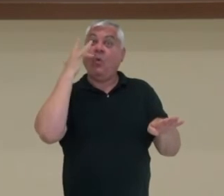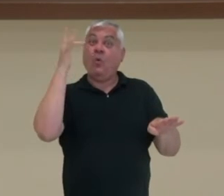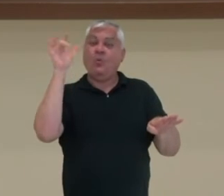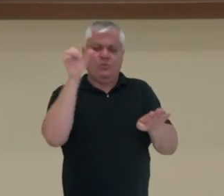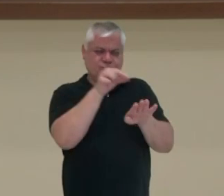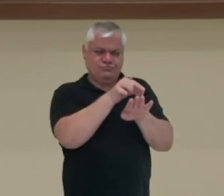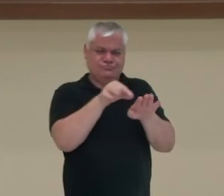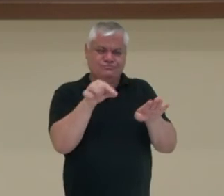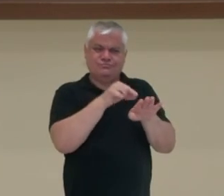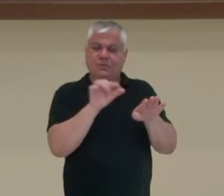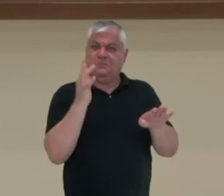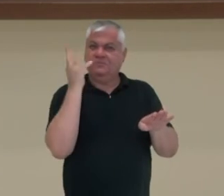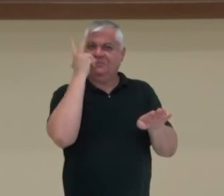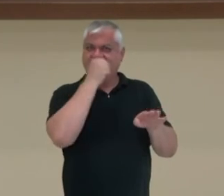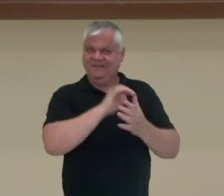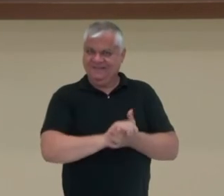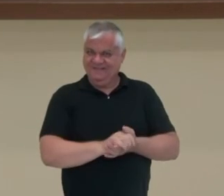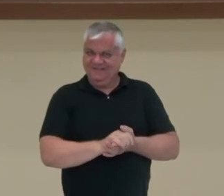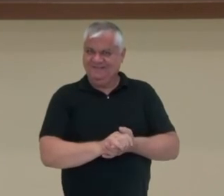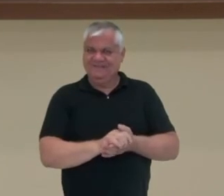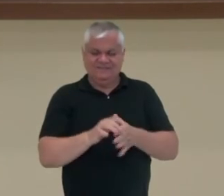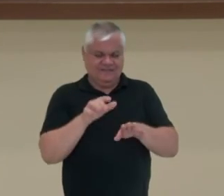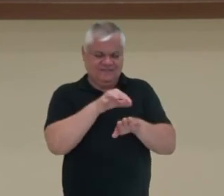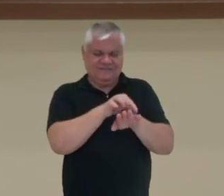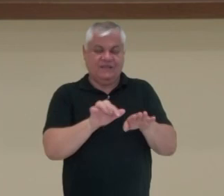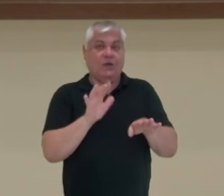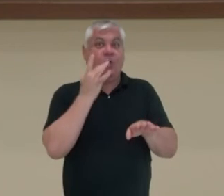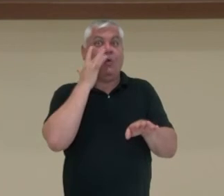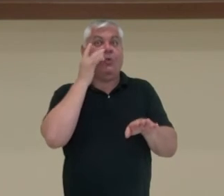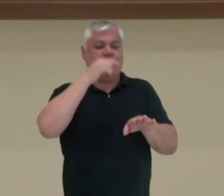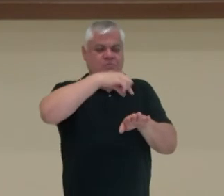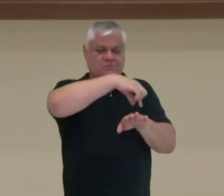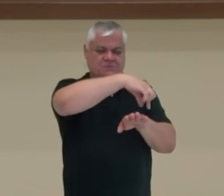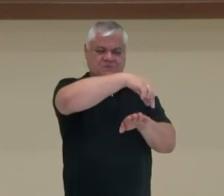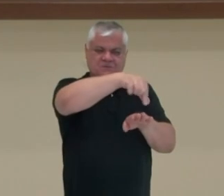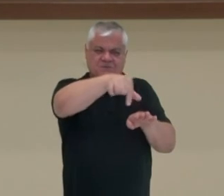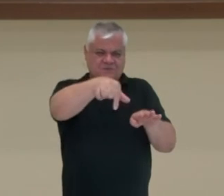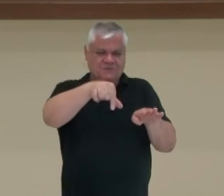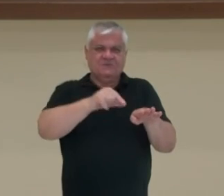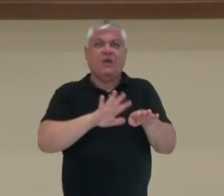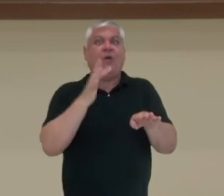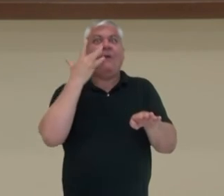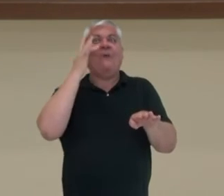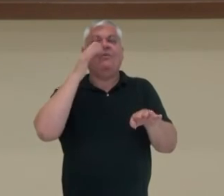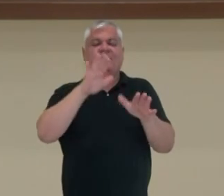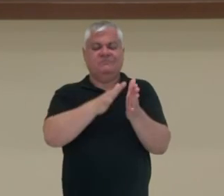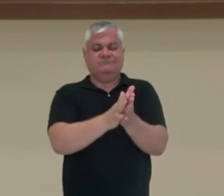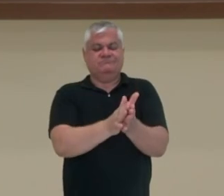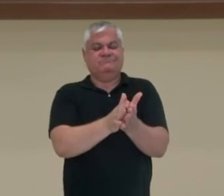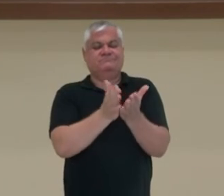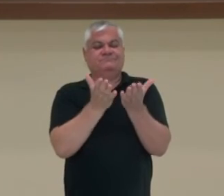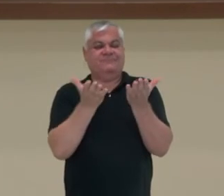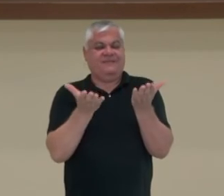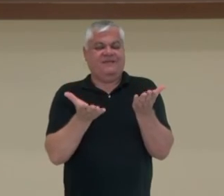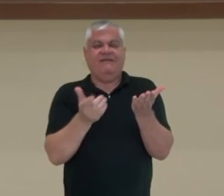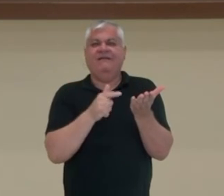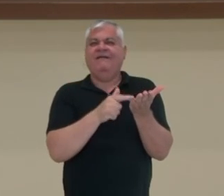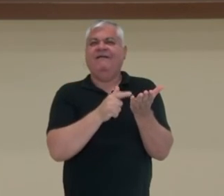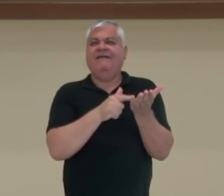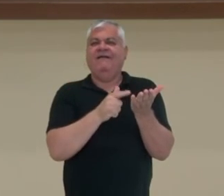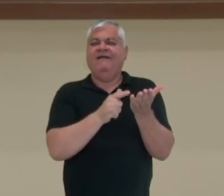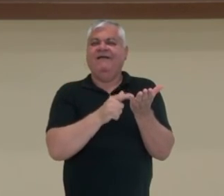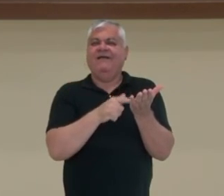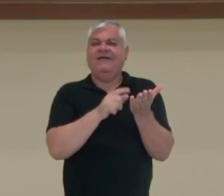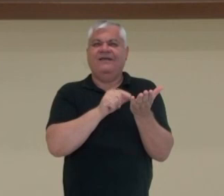lombada bonita, aquele dourado em volta, ou por vezes aquele livro que você abre, né? E ele tem figuras